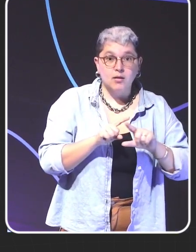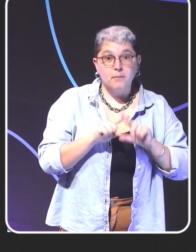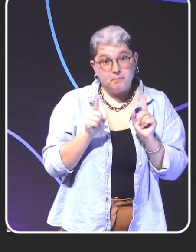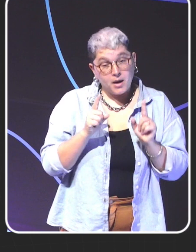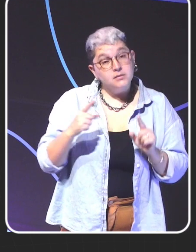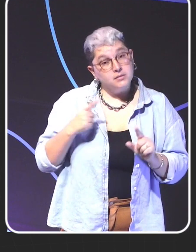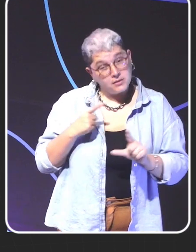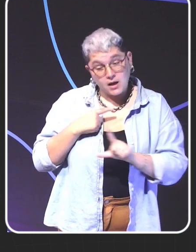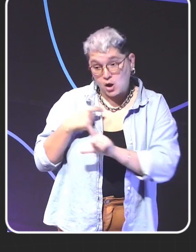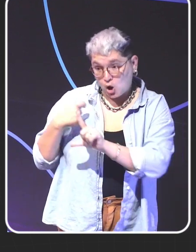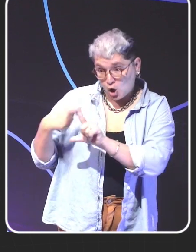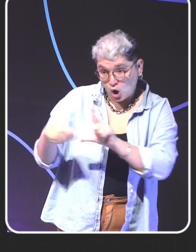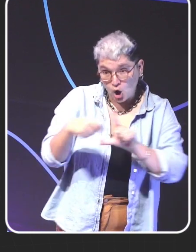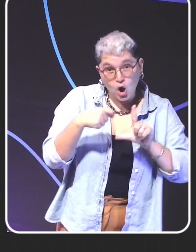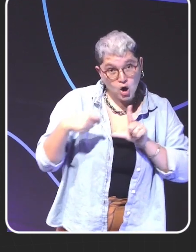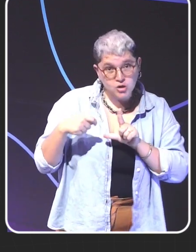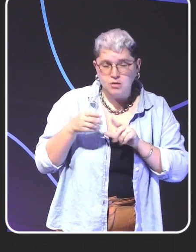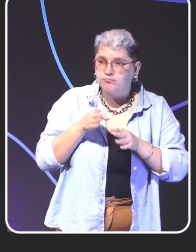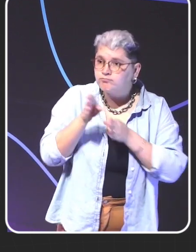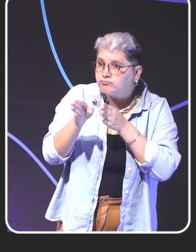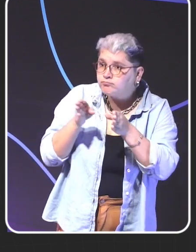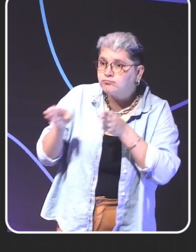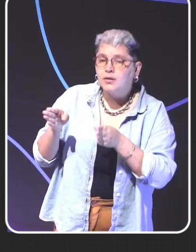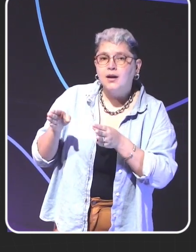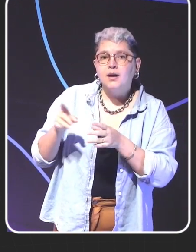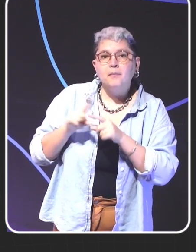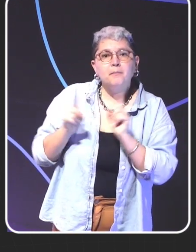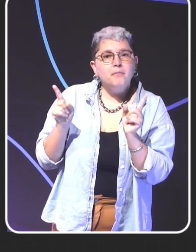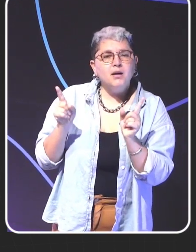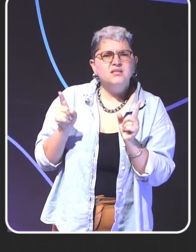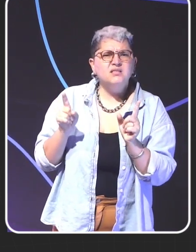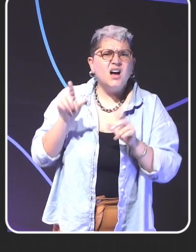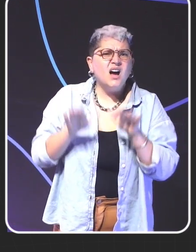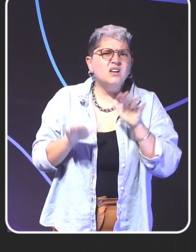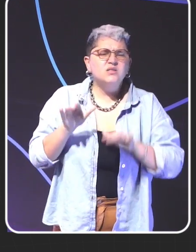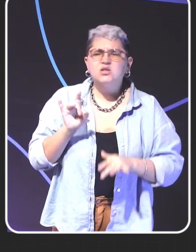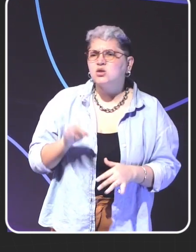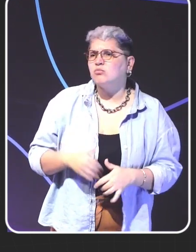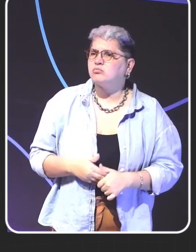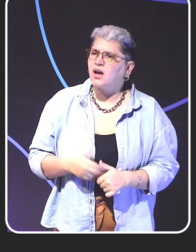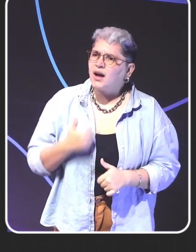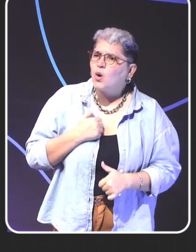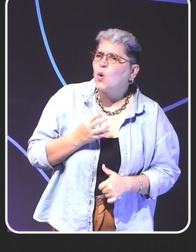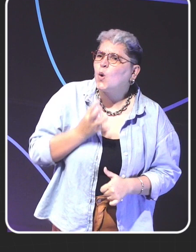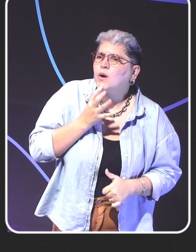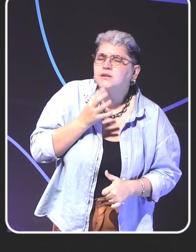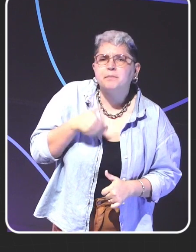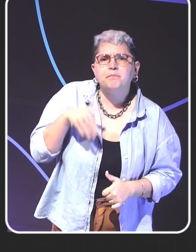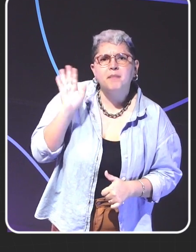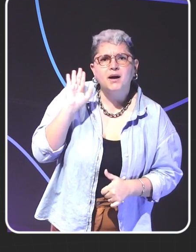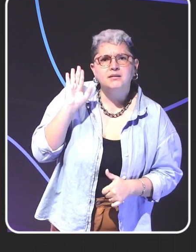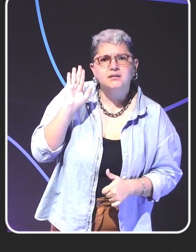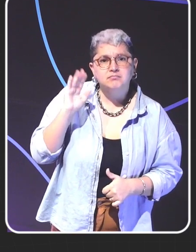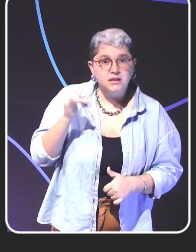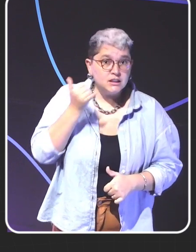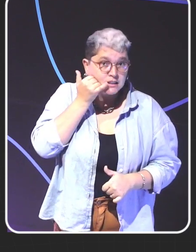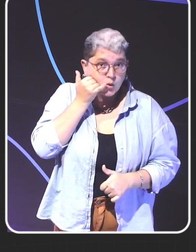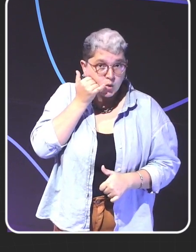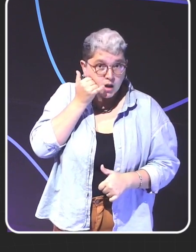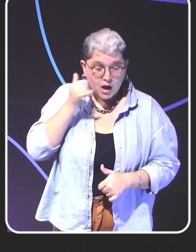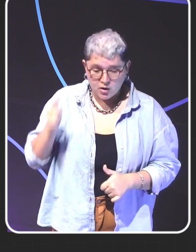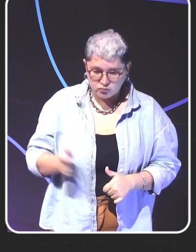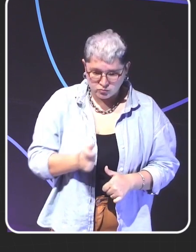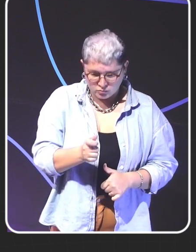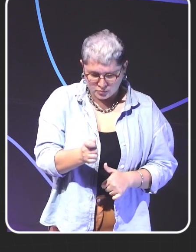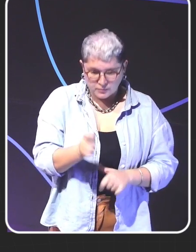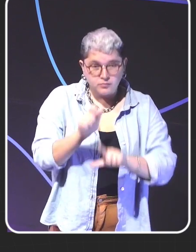as lojas físicas, né, que é super importante, mas se eu simplesmente quero conhecer mais, eu pego o meu celular, escaneio o QR Code e